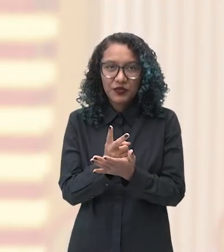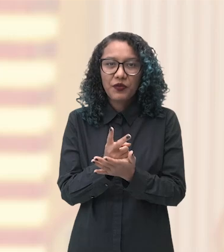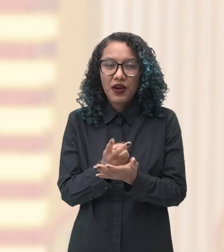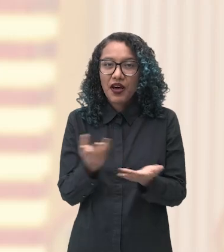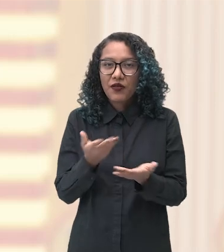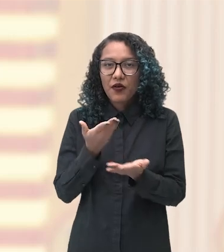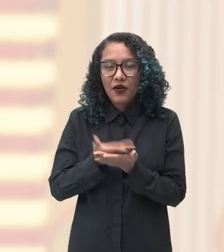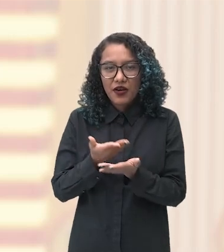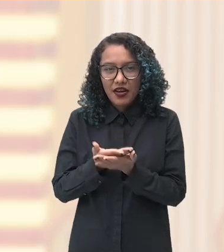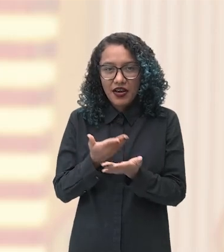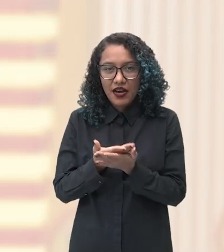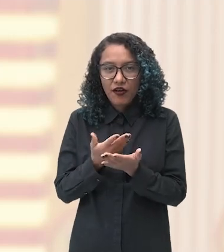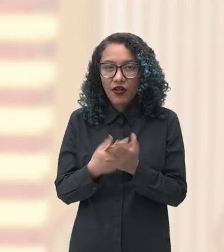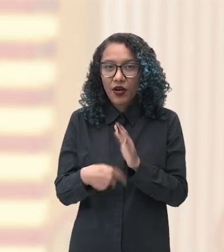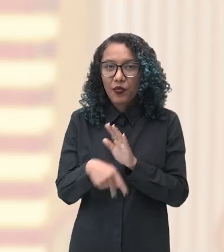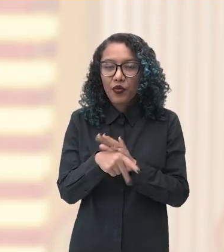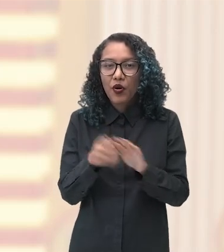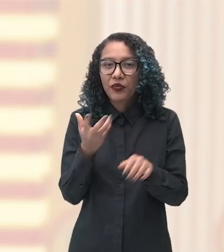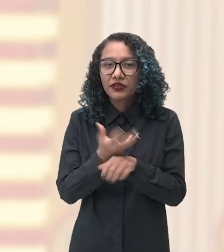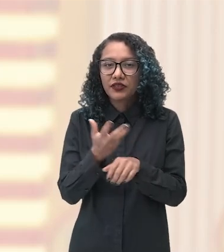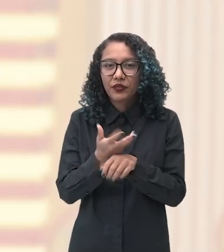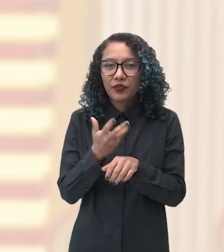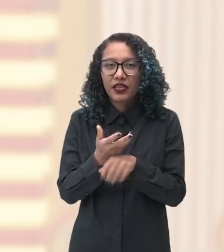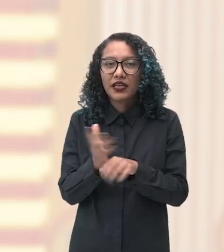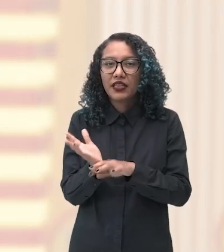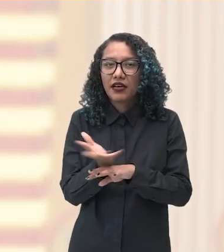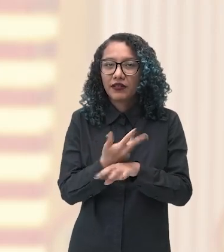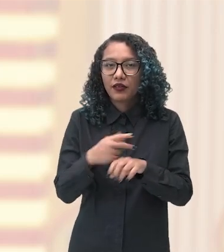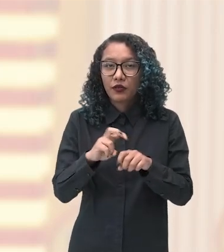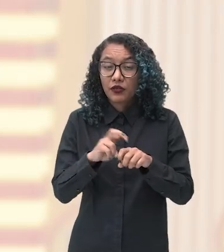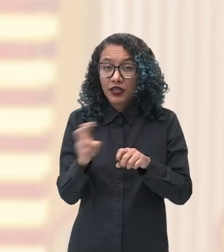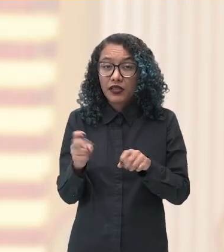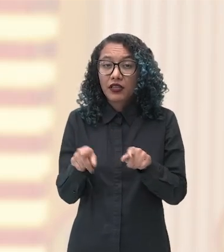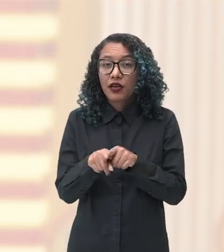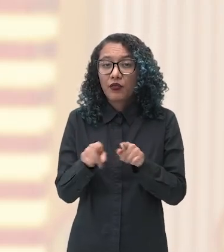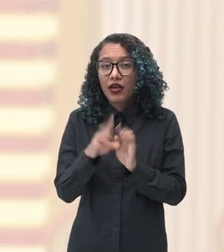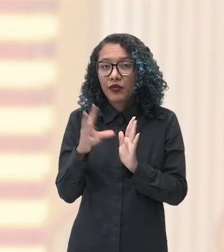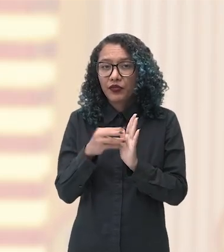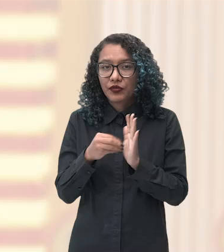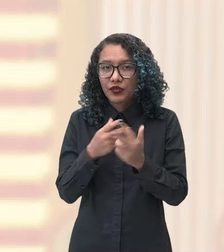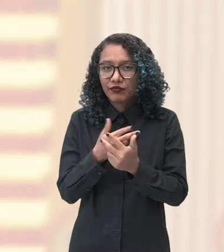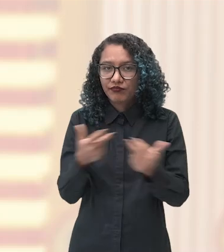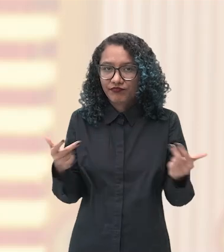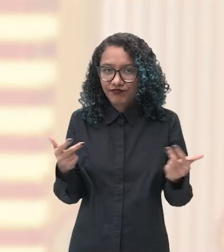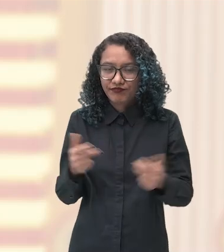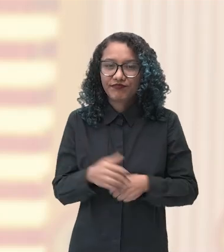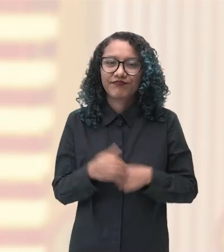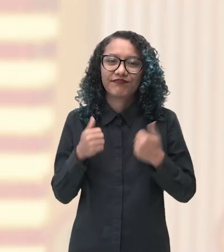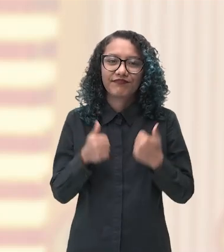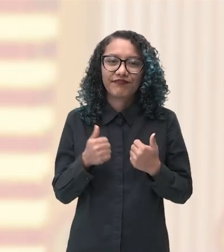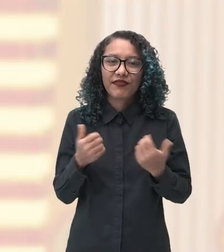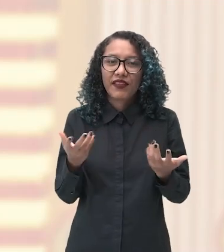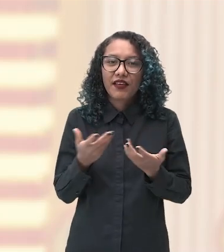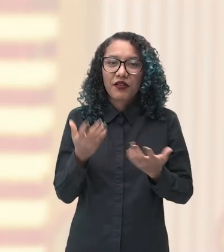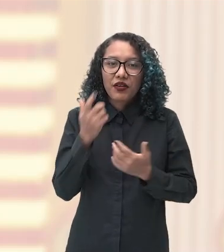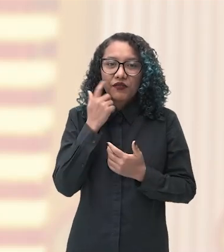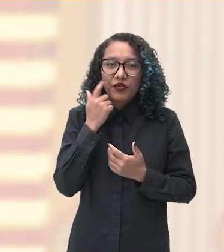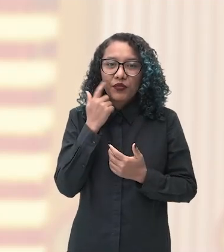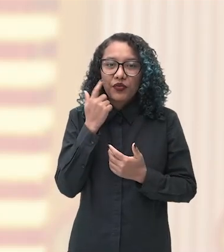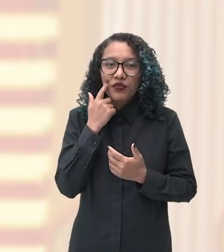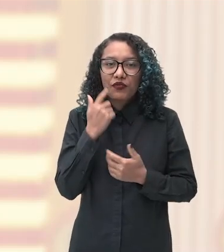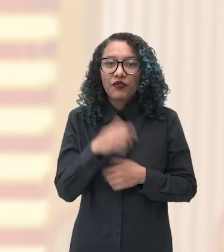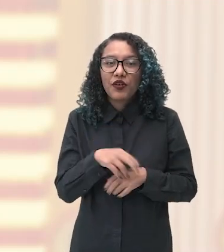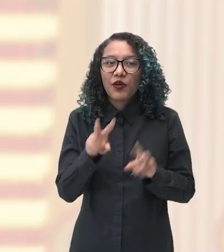aulas desta unidade curricular comum intitulada Interculturalidade e Diversidade Amazônica. Vamos verificar